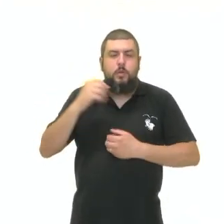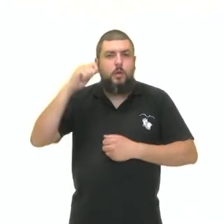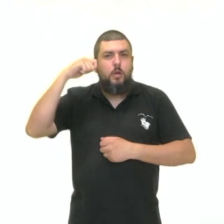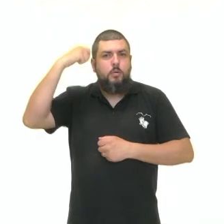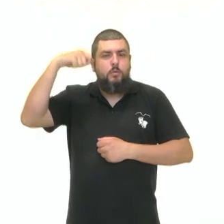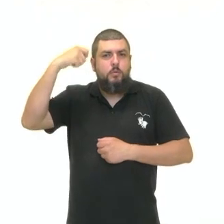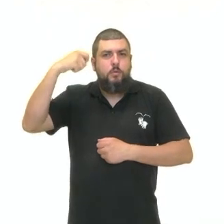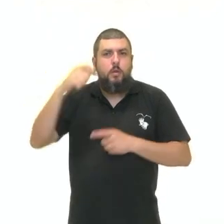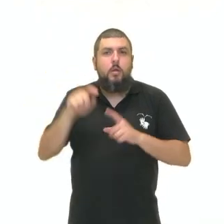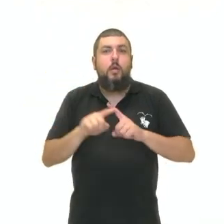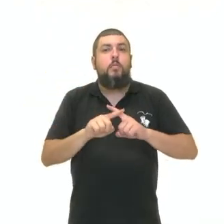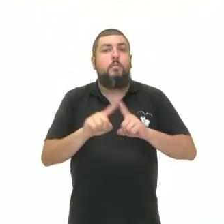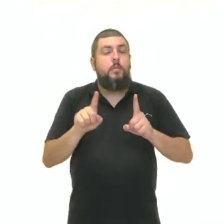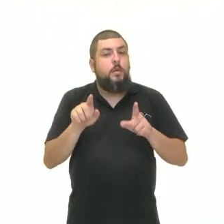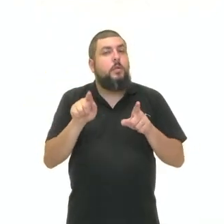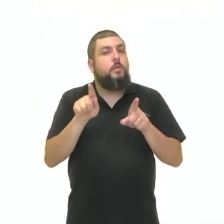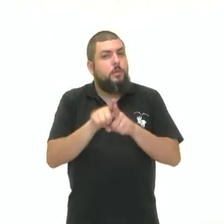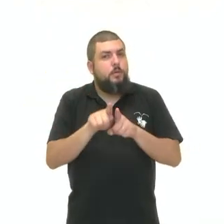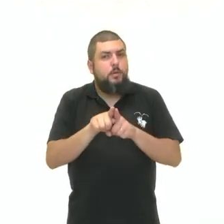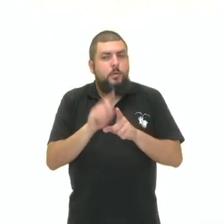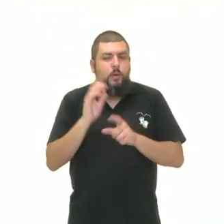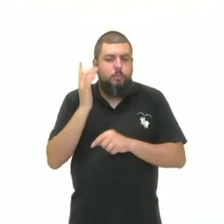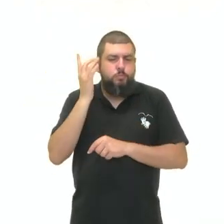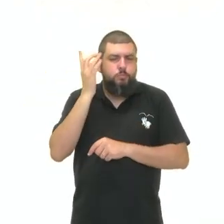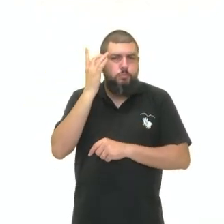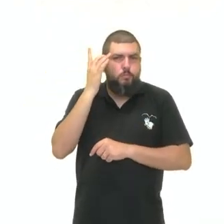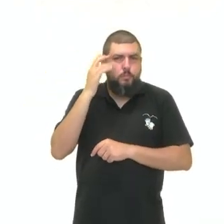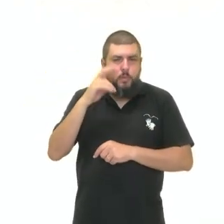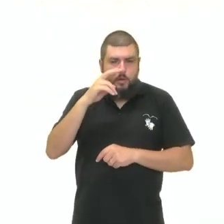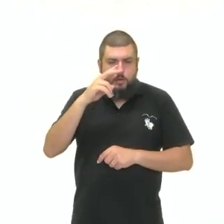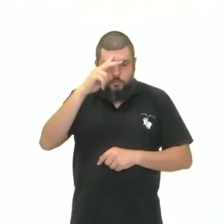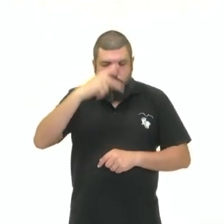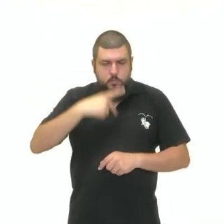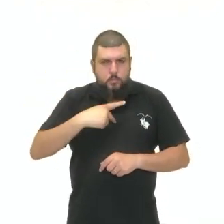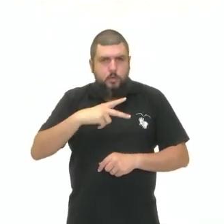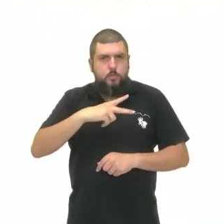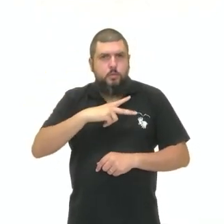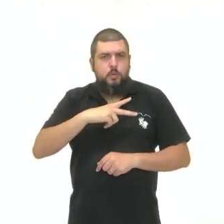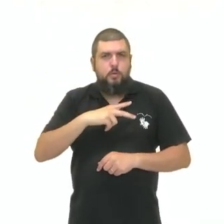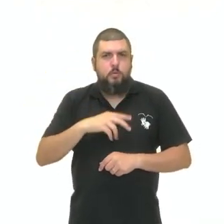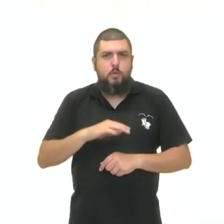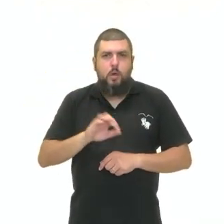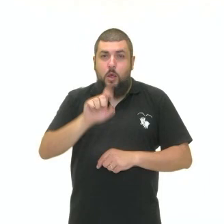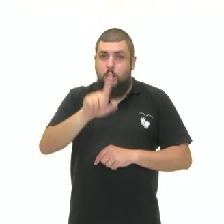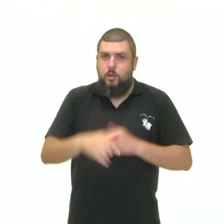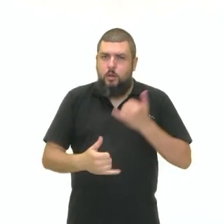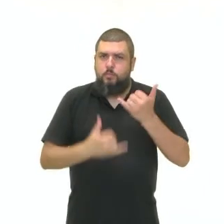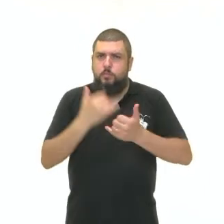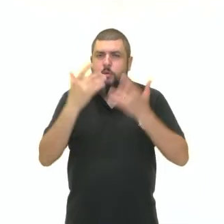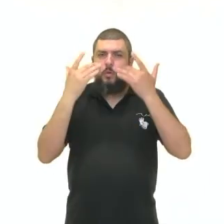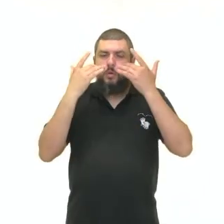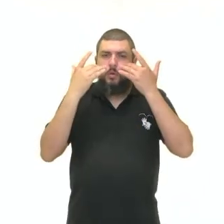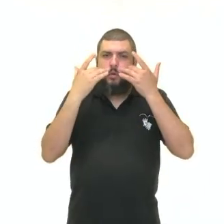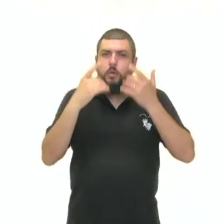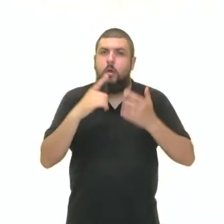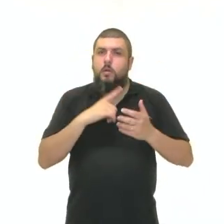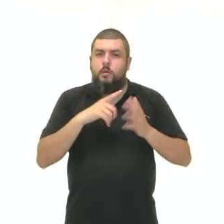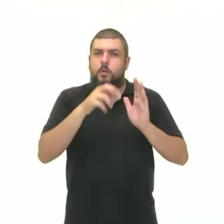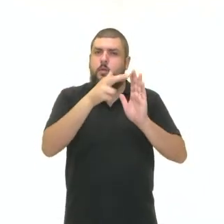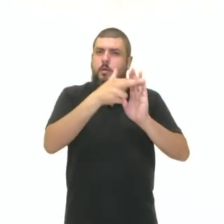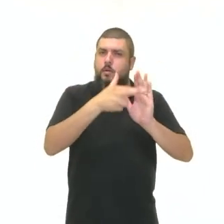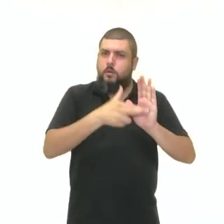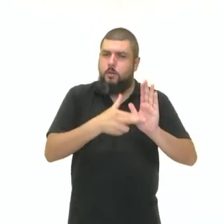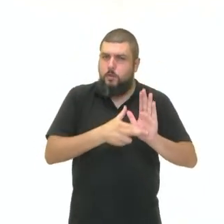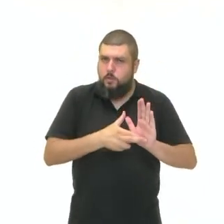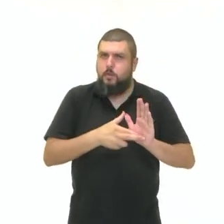desenvolver algumas capacidades pessoais. São os jogos com regras que oportunizam a criação de jogos